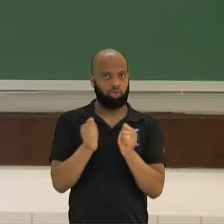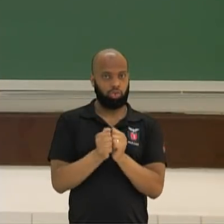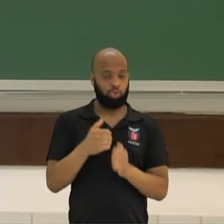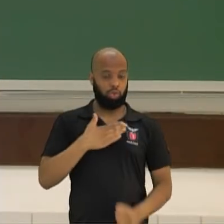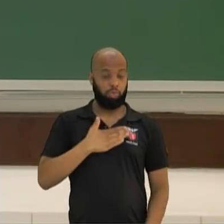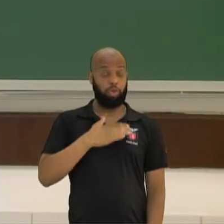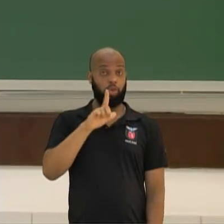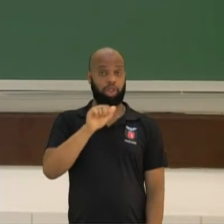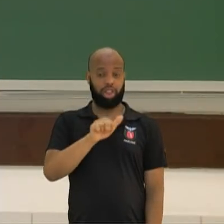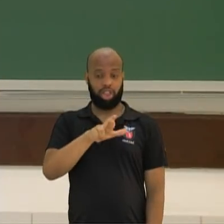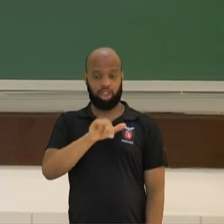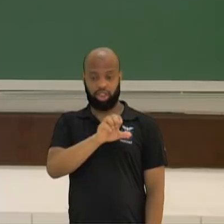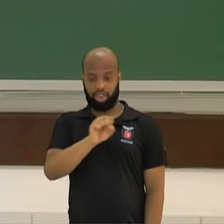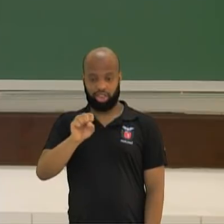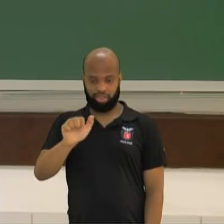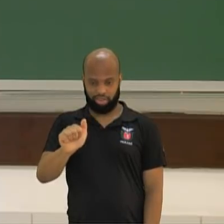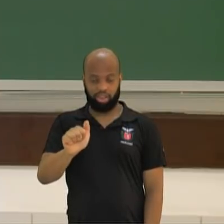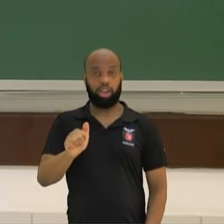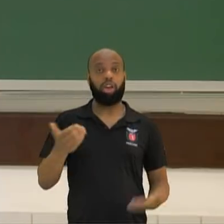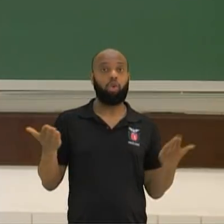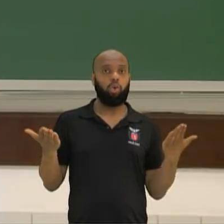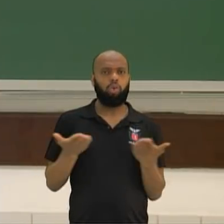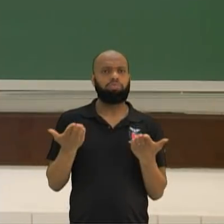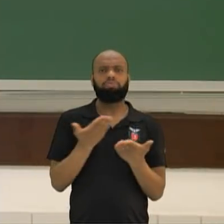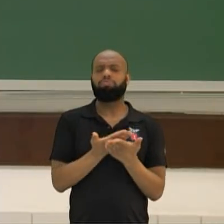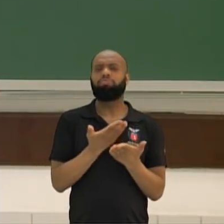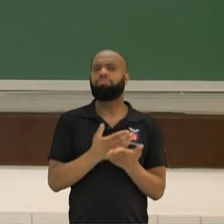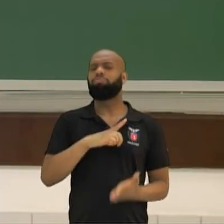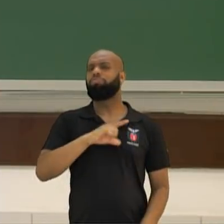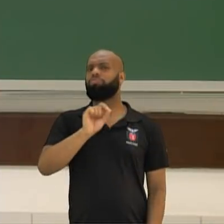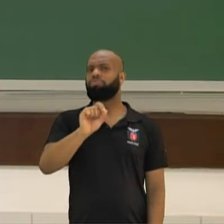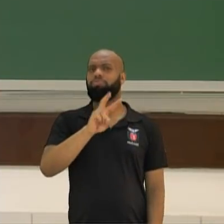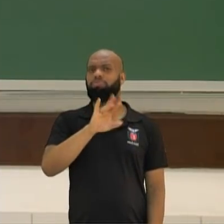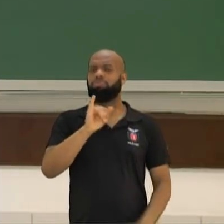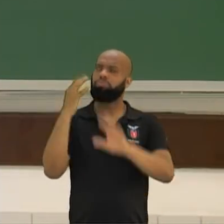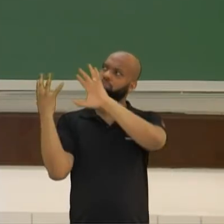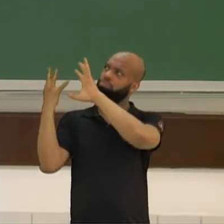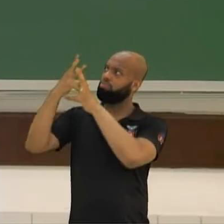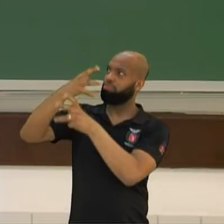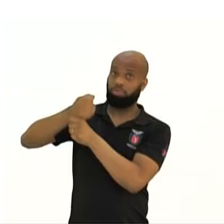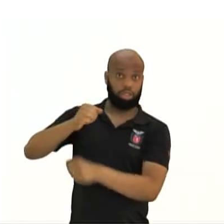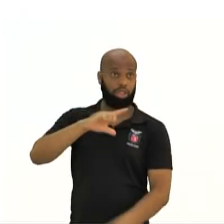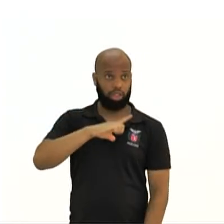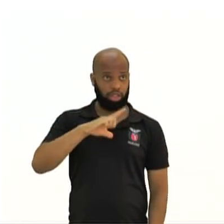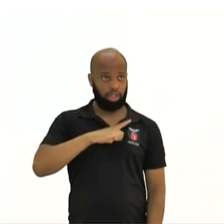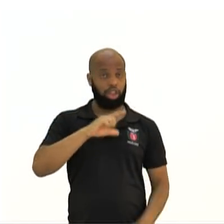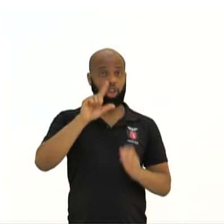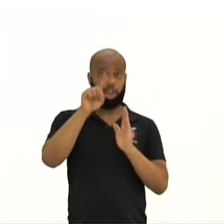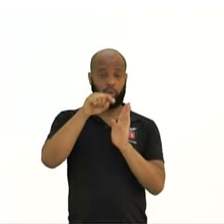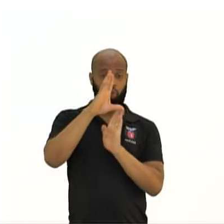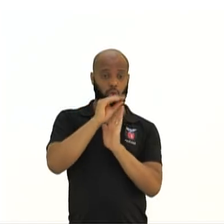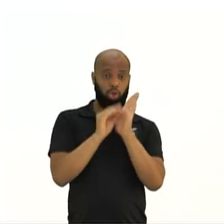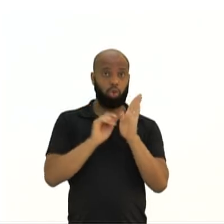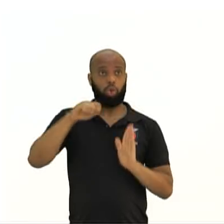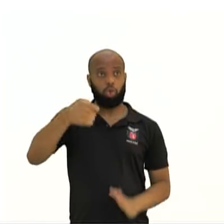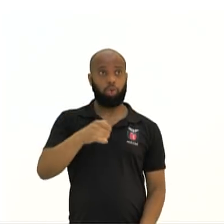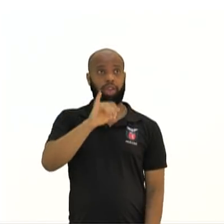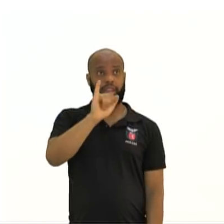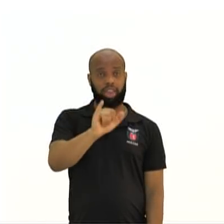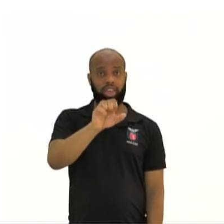professora Larissa. E na aula de hoje, nós vamos fazer uma retomada de conteúdos sobre